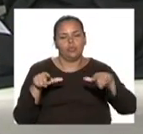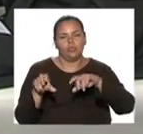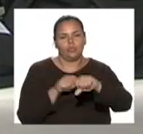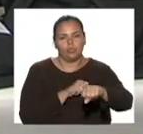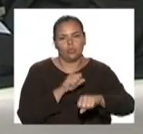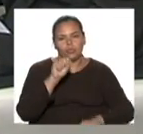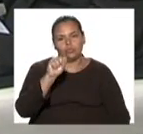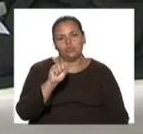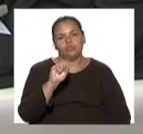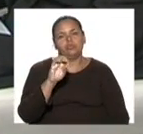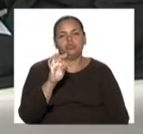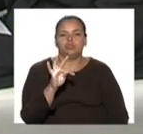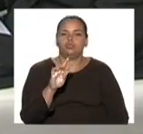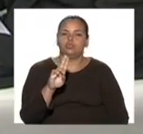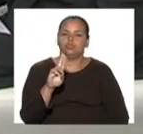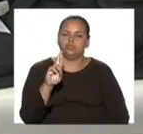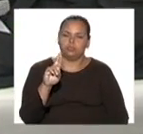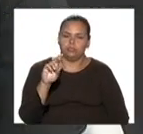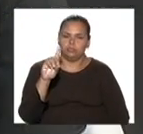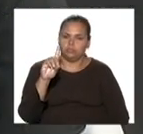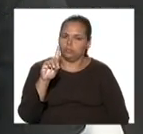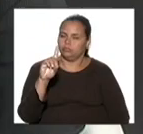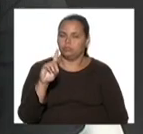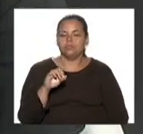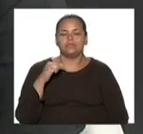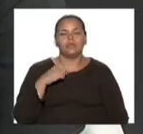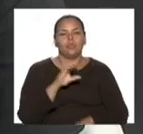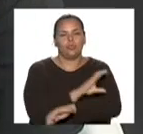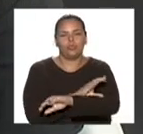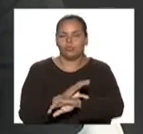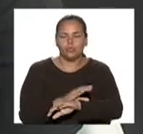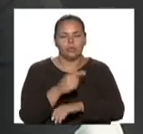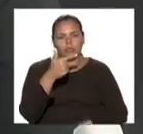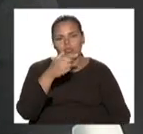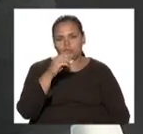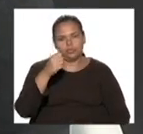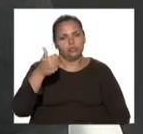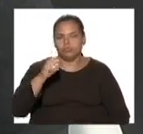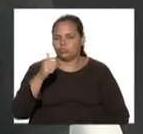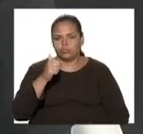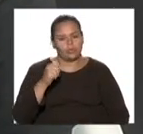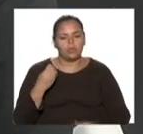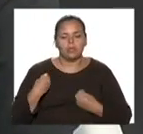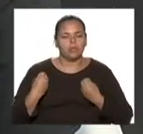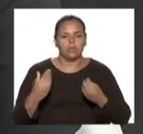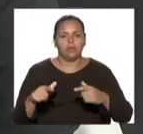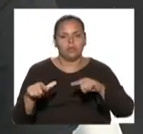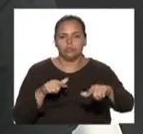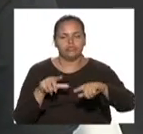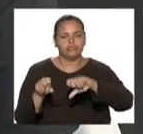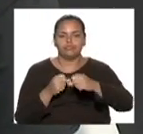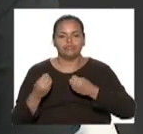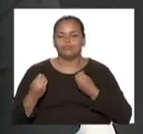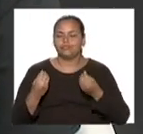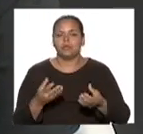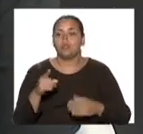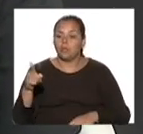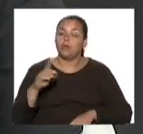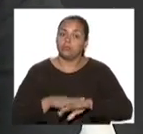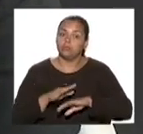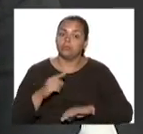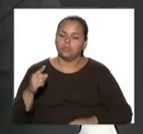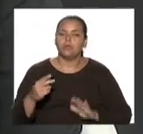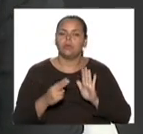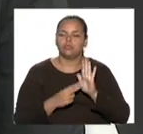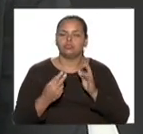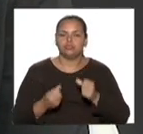Diploma Eloneida Studart de Cultura. E desde 2011 que não era feita nenhuma entrega desse diploma até que o